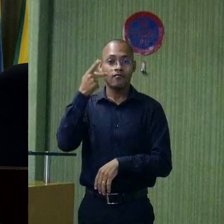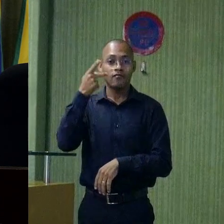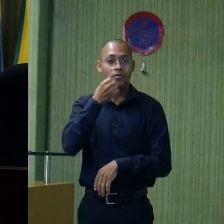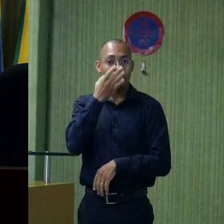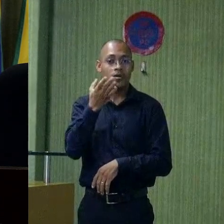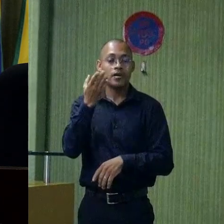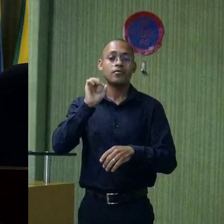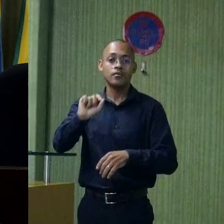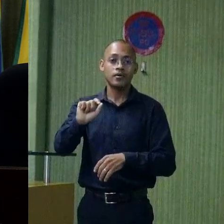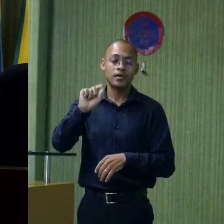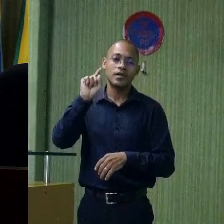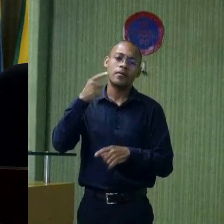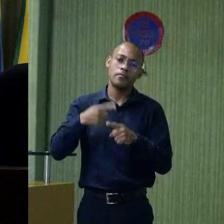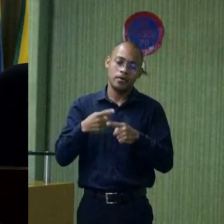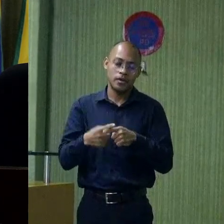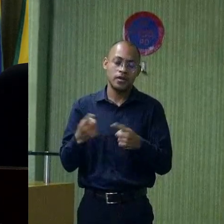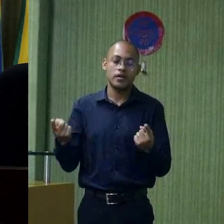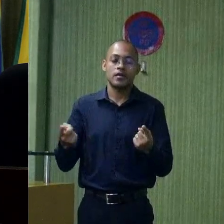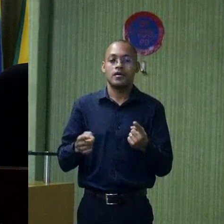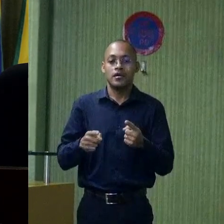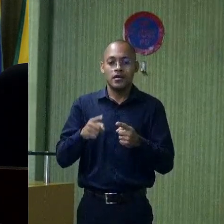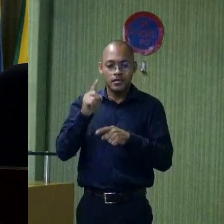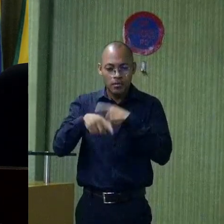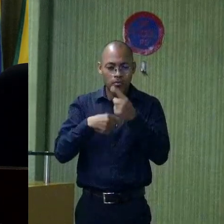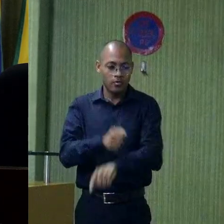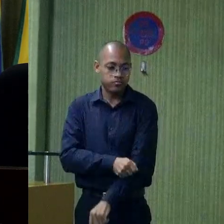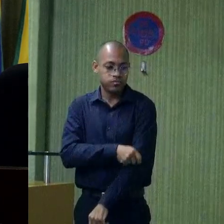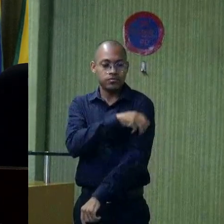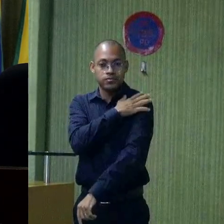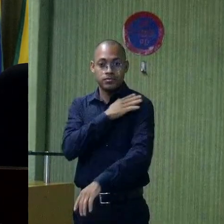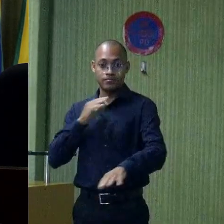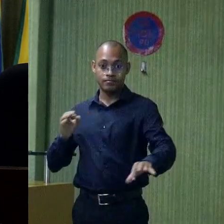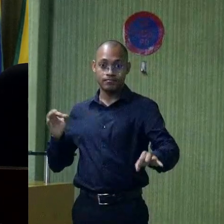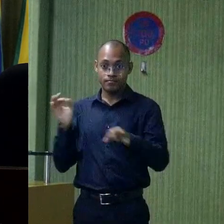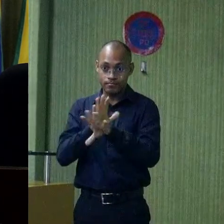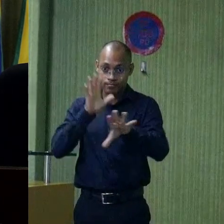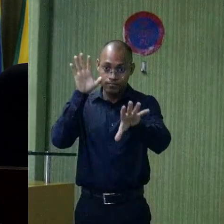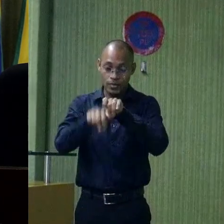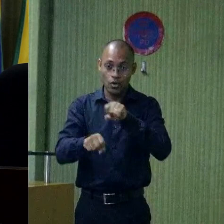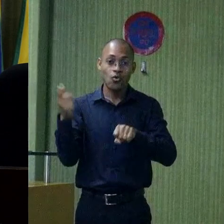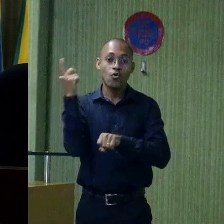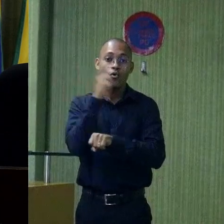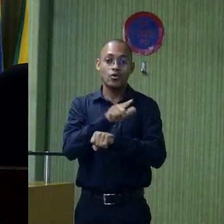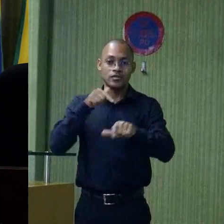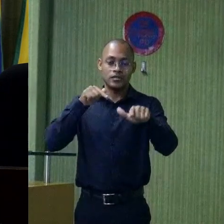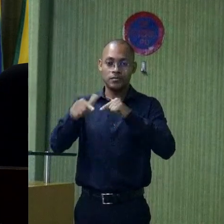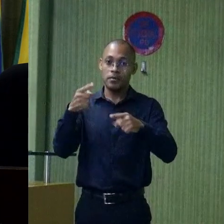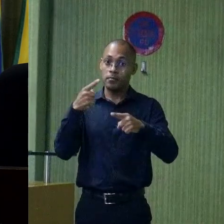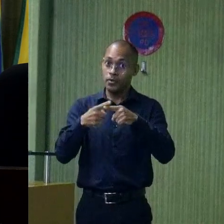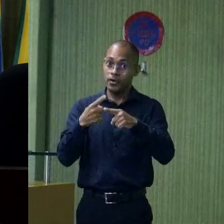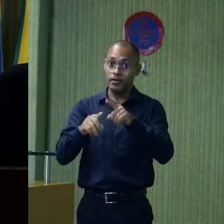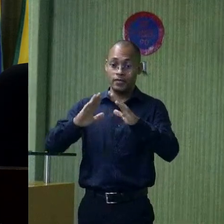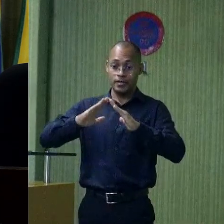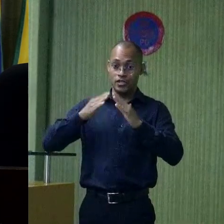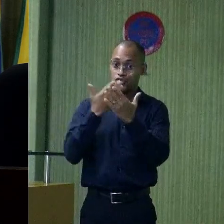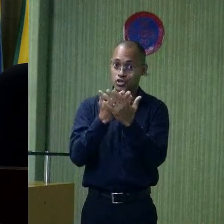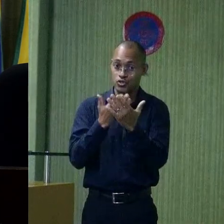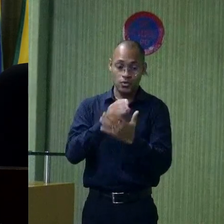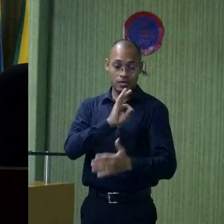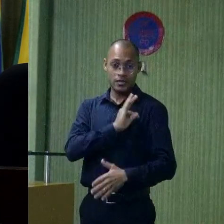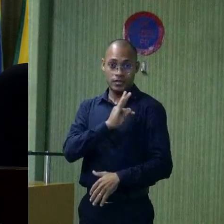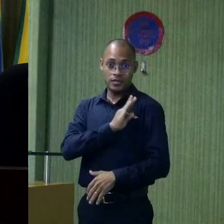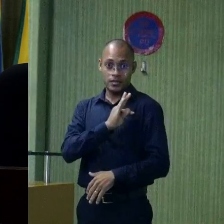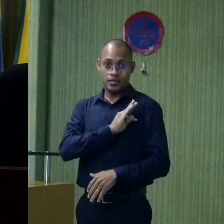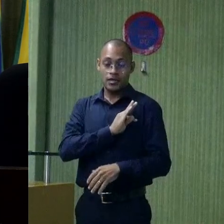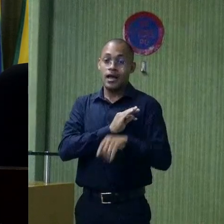educação profissional isso é um tema muito importante e as escolas profissionalizantes pelo menos aqui gilc